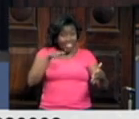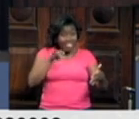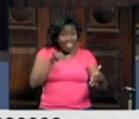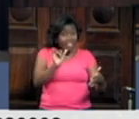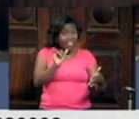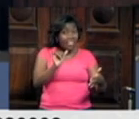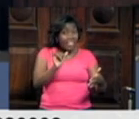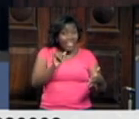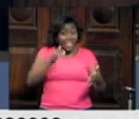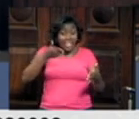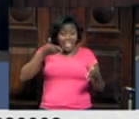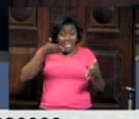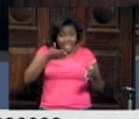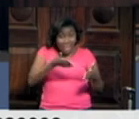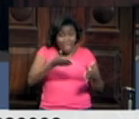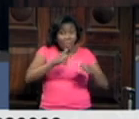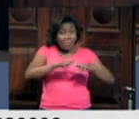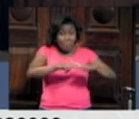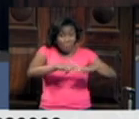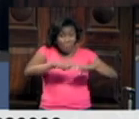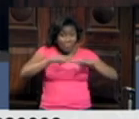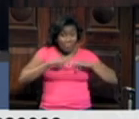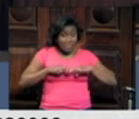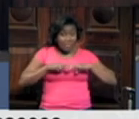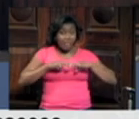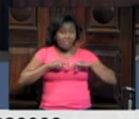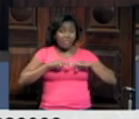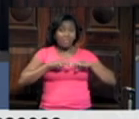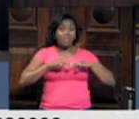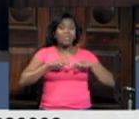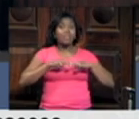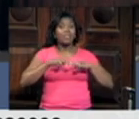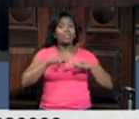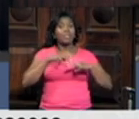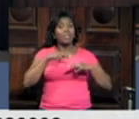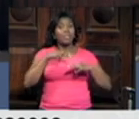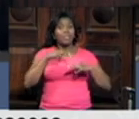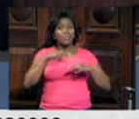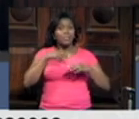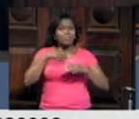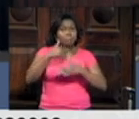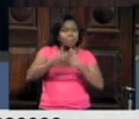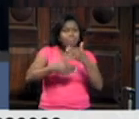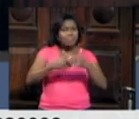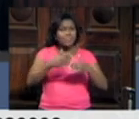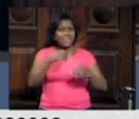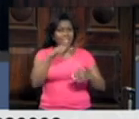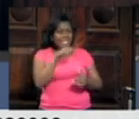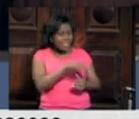esta teria sido a razão para que essas figuras menores